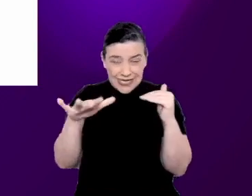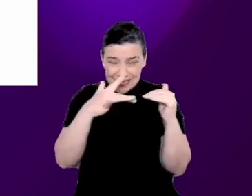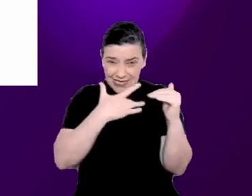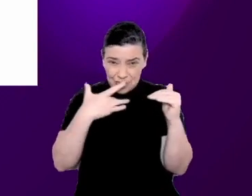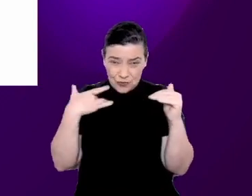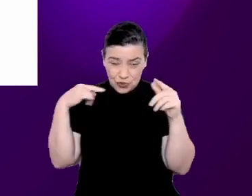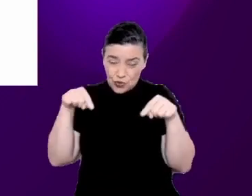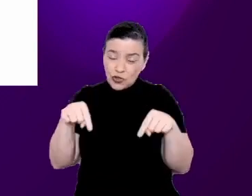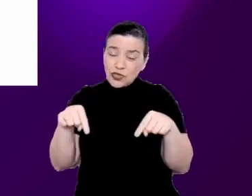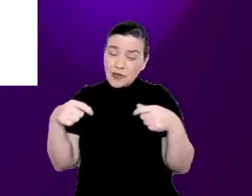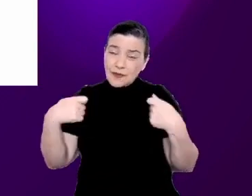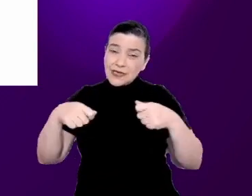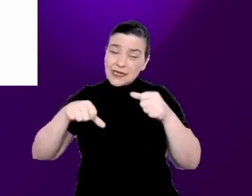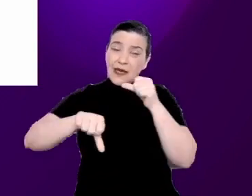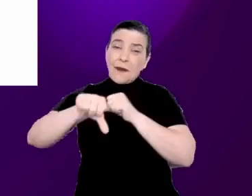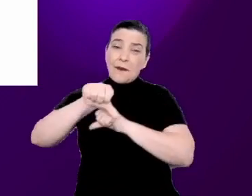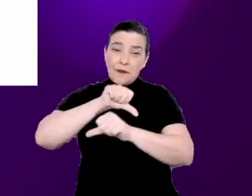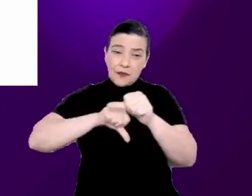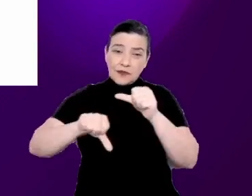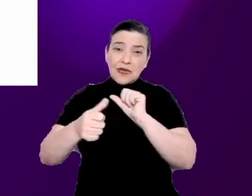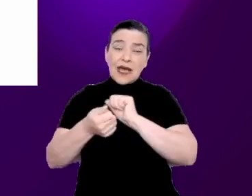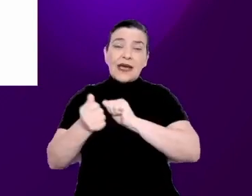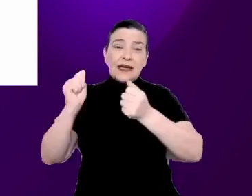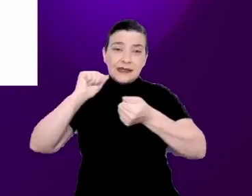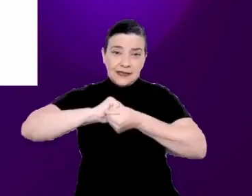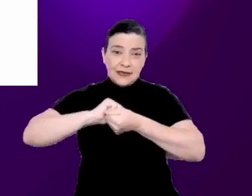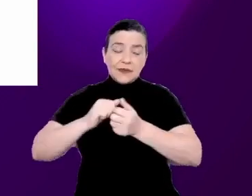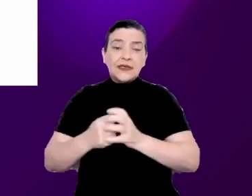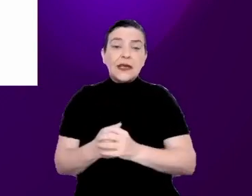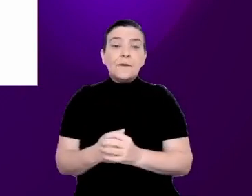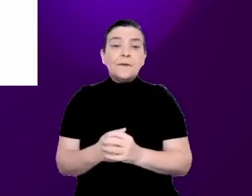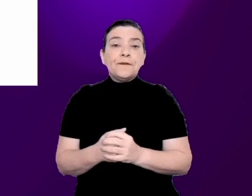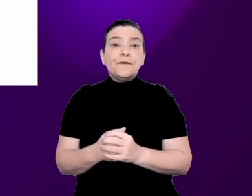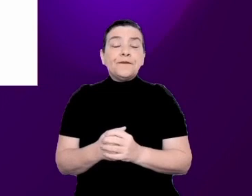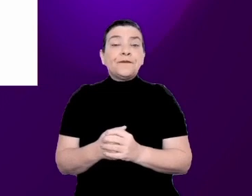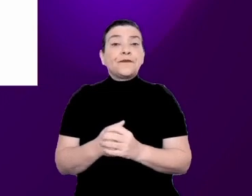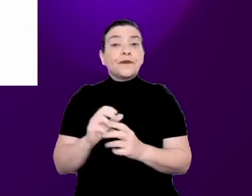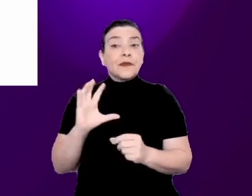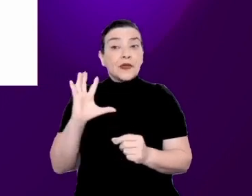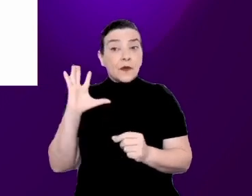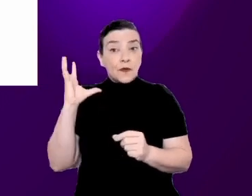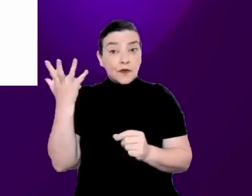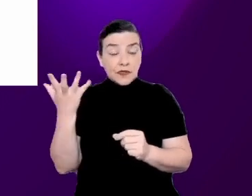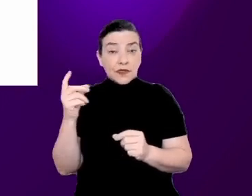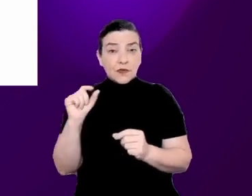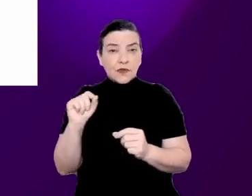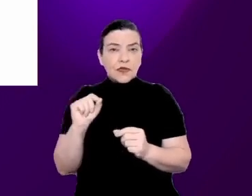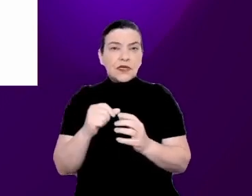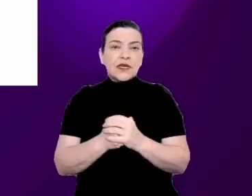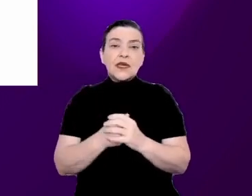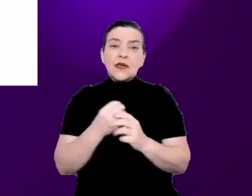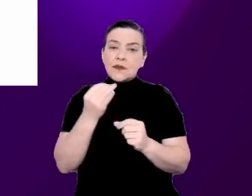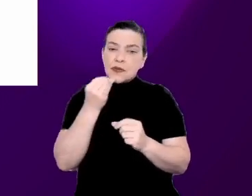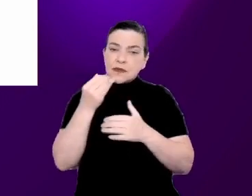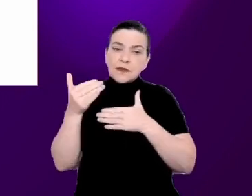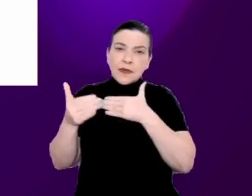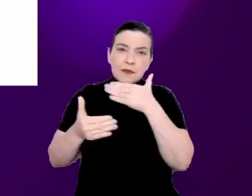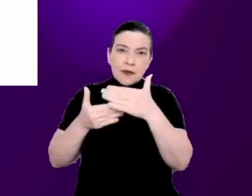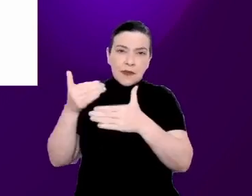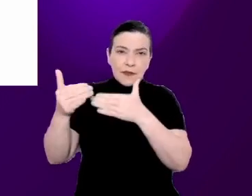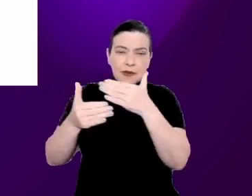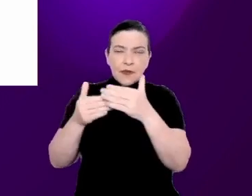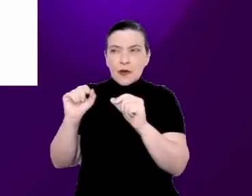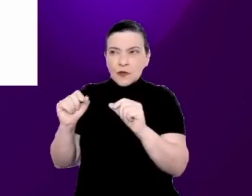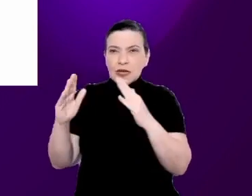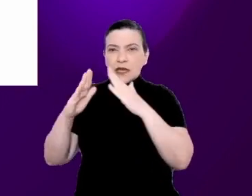momento. Então, com a redução, né, mais recentemente, com a redução sistêmica da remuneração dos